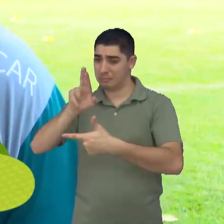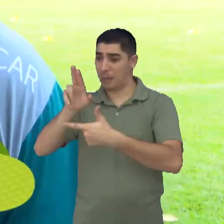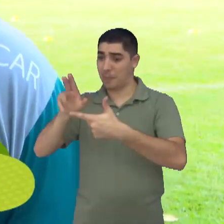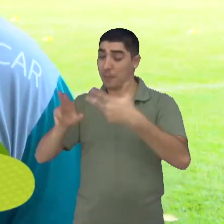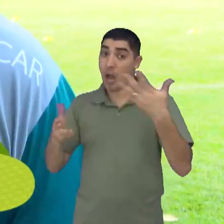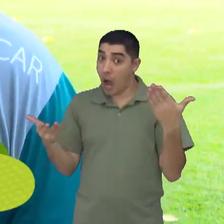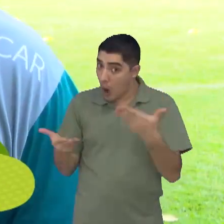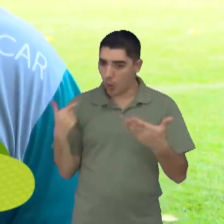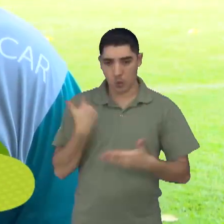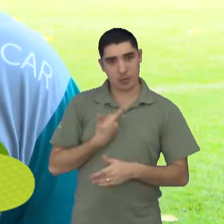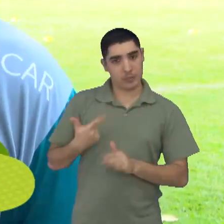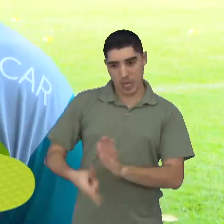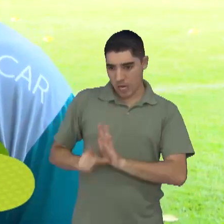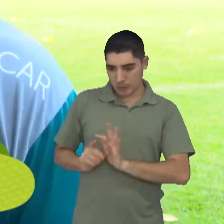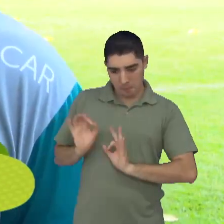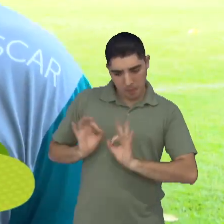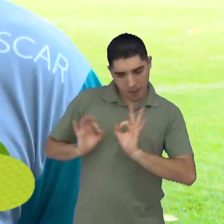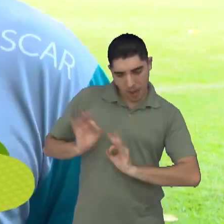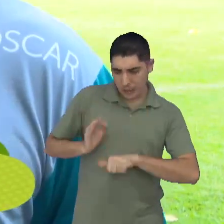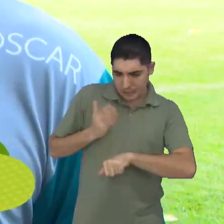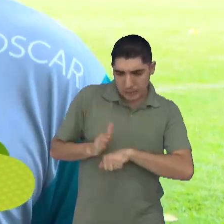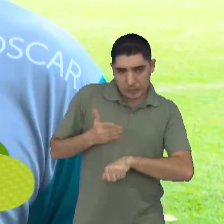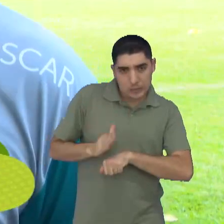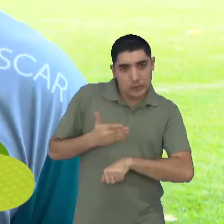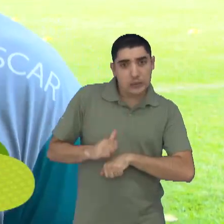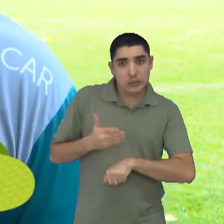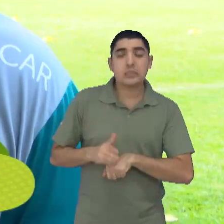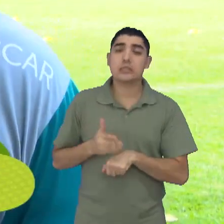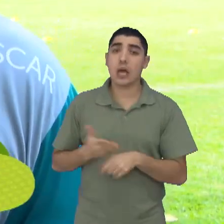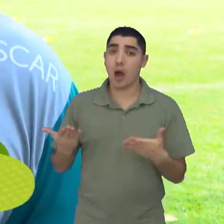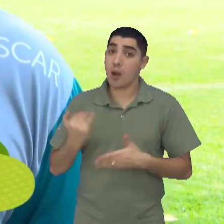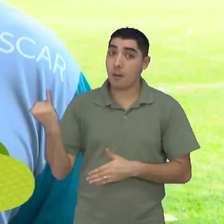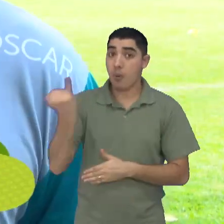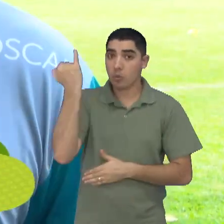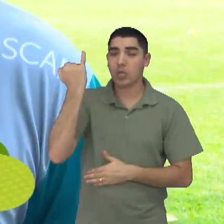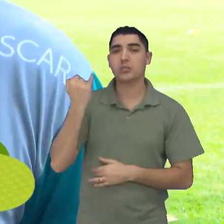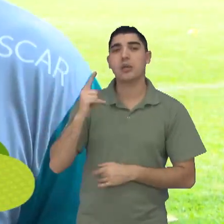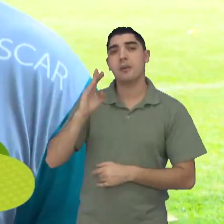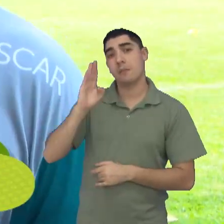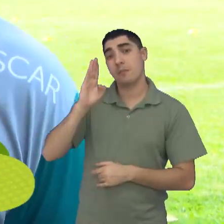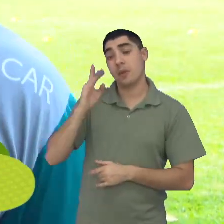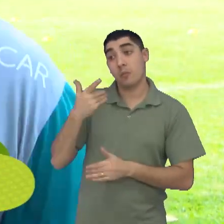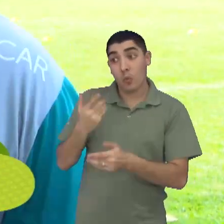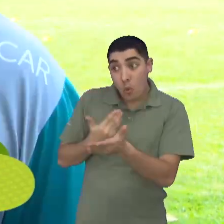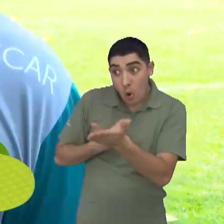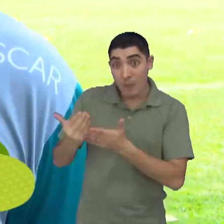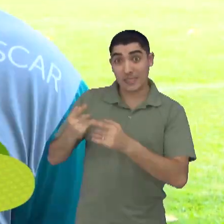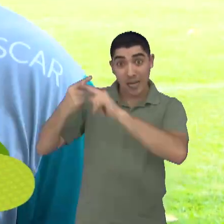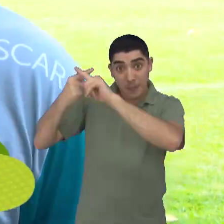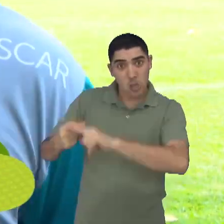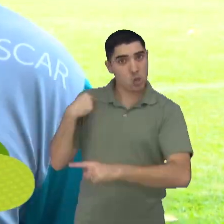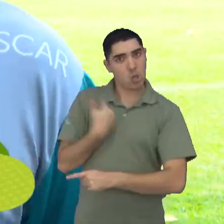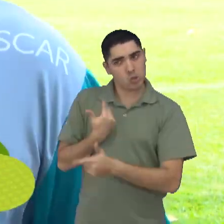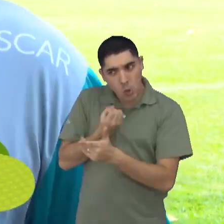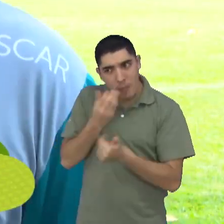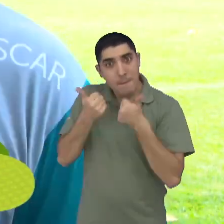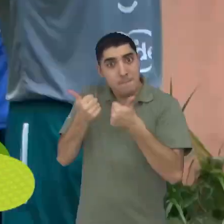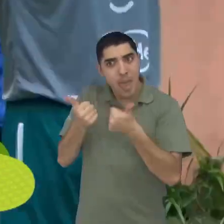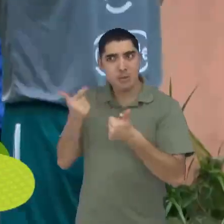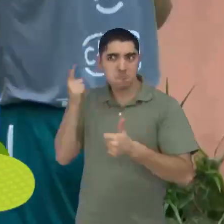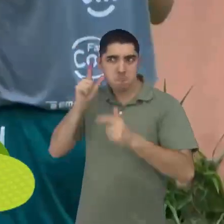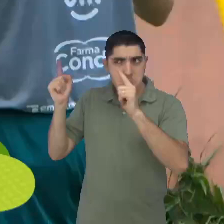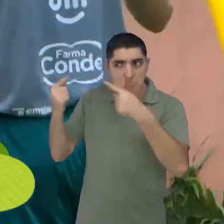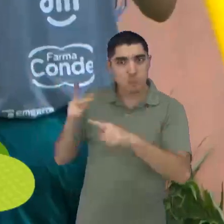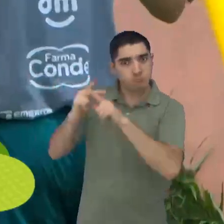de preparar essa pré-temporada, vai nos ajudar aí, somente no início da competição, a gente entrar bem já para poder ter essa